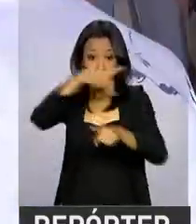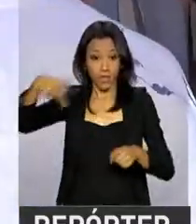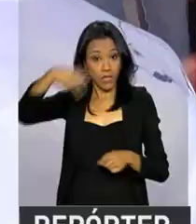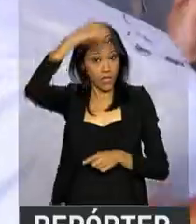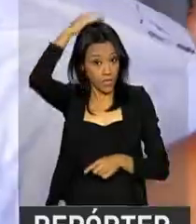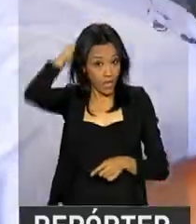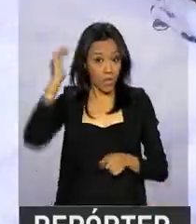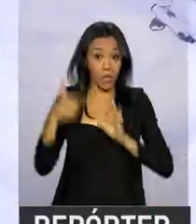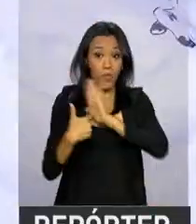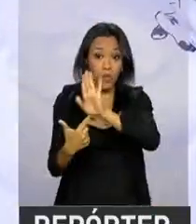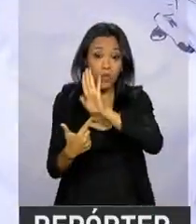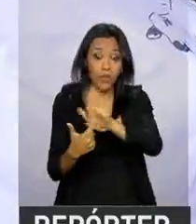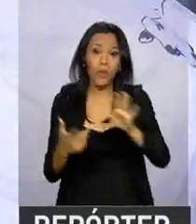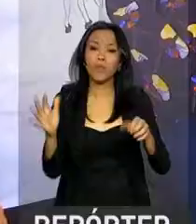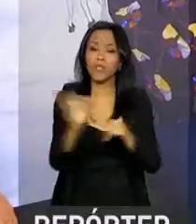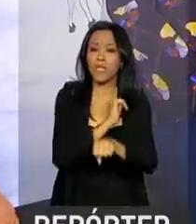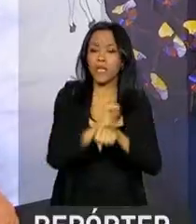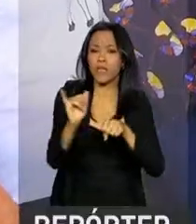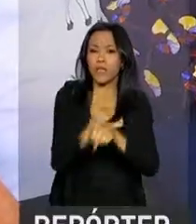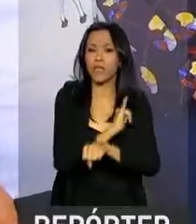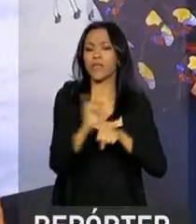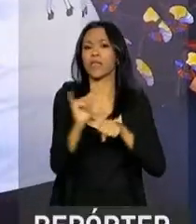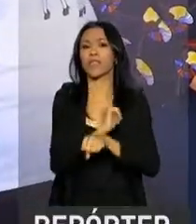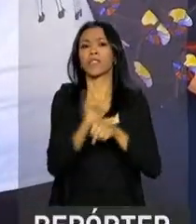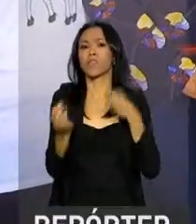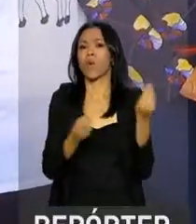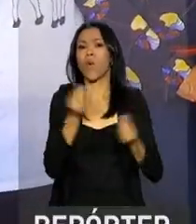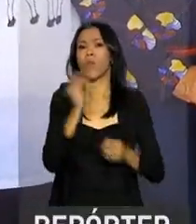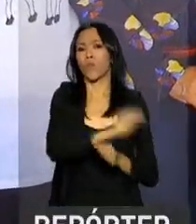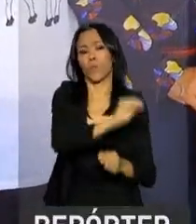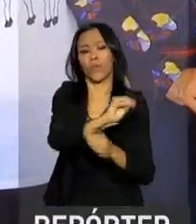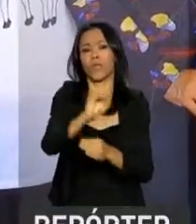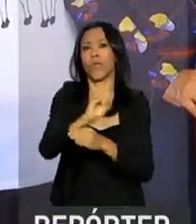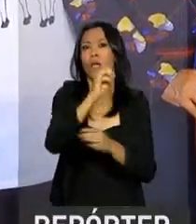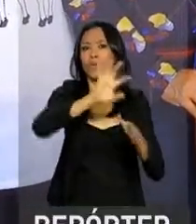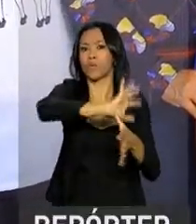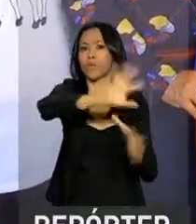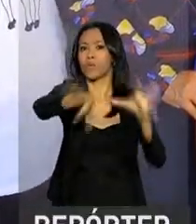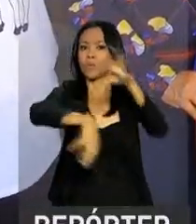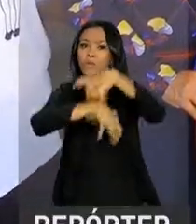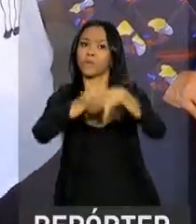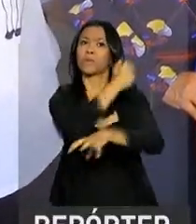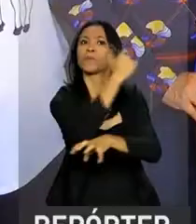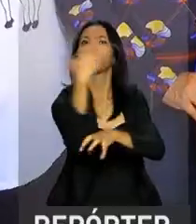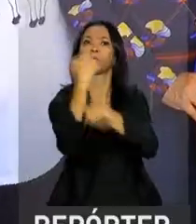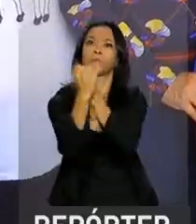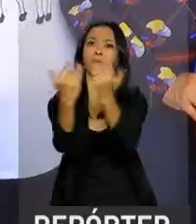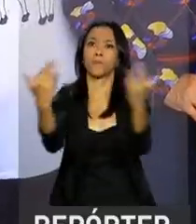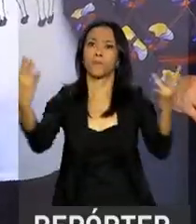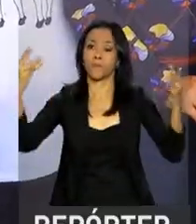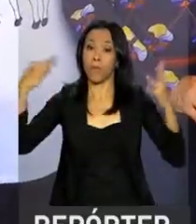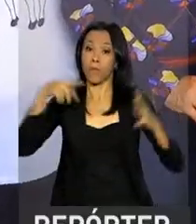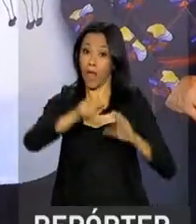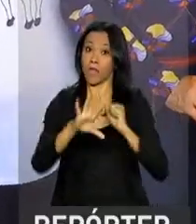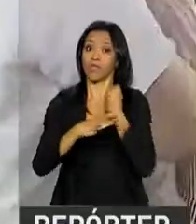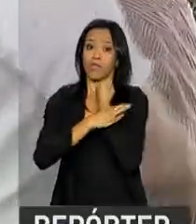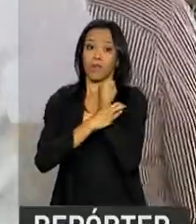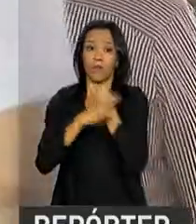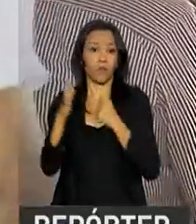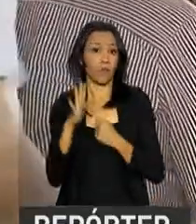preservar e desenvolver de forma sustentável meio ambiente e garantir o pantanal para as futuras gerações